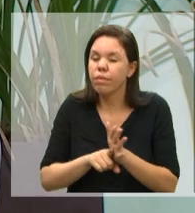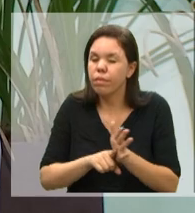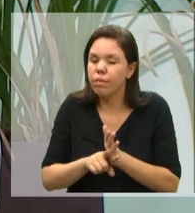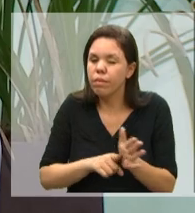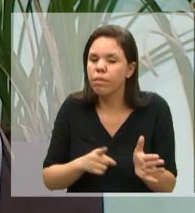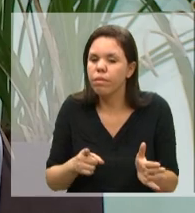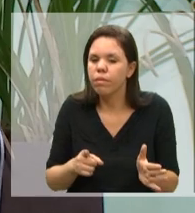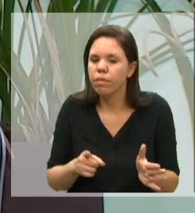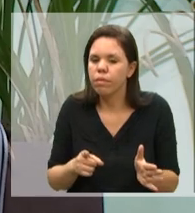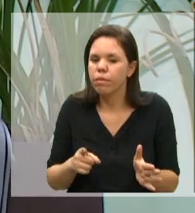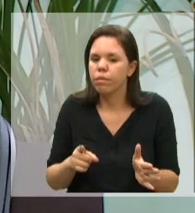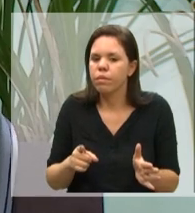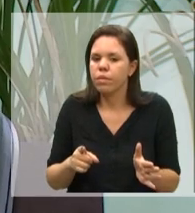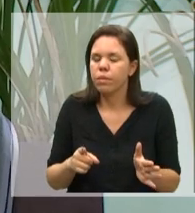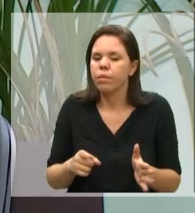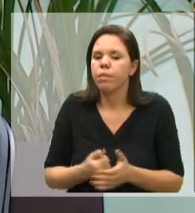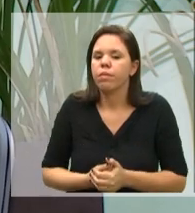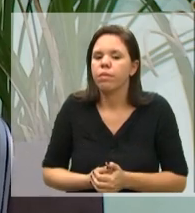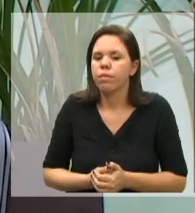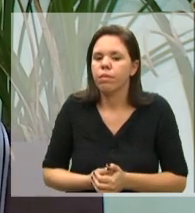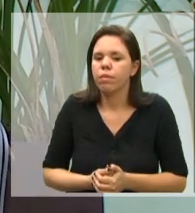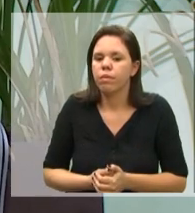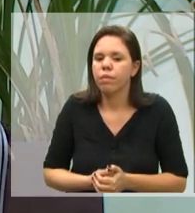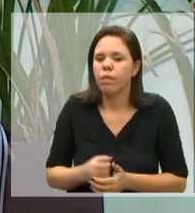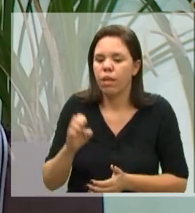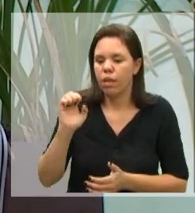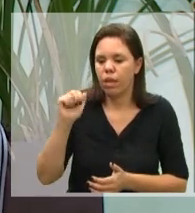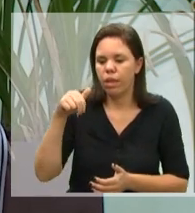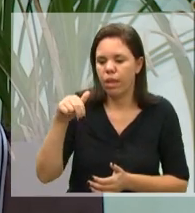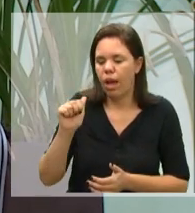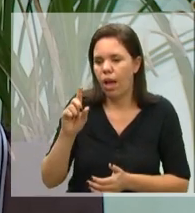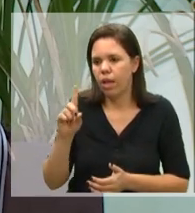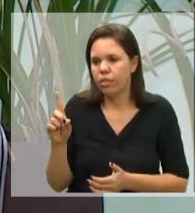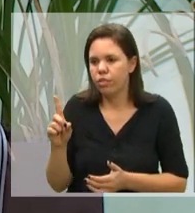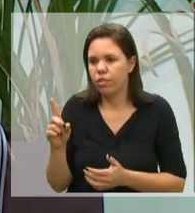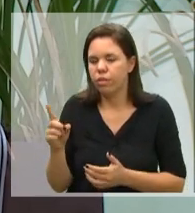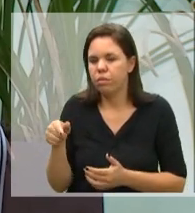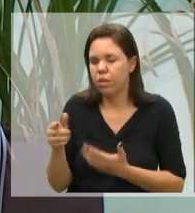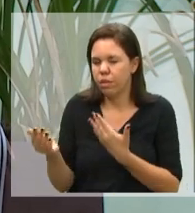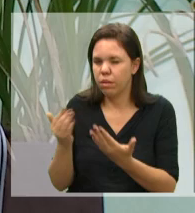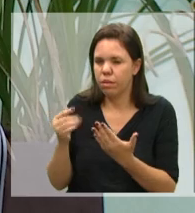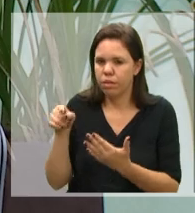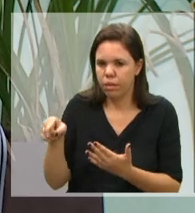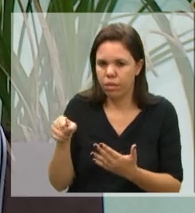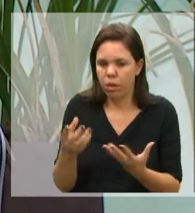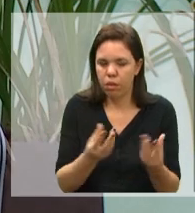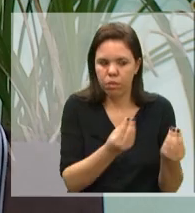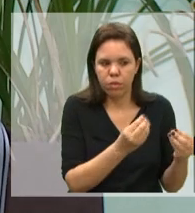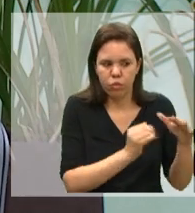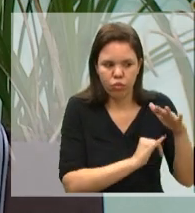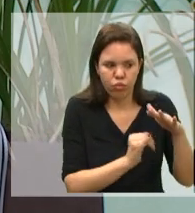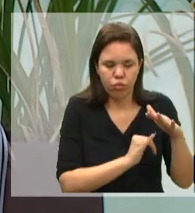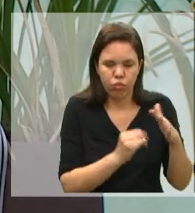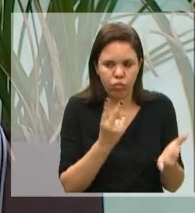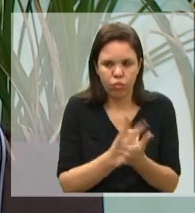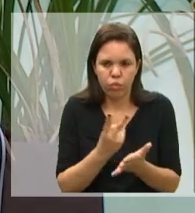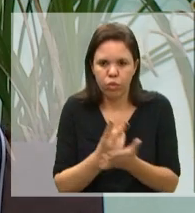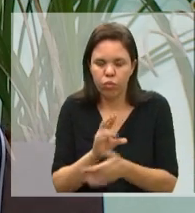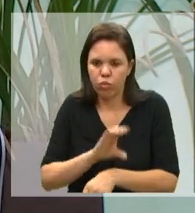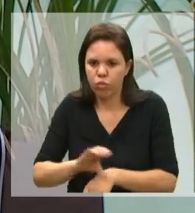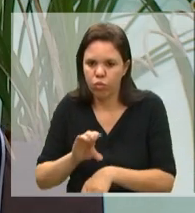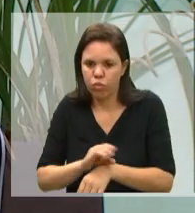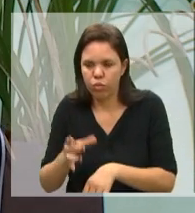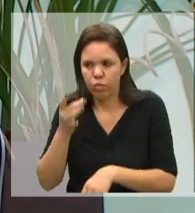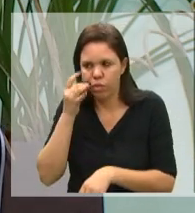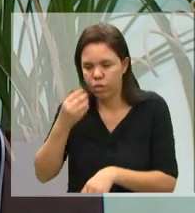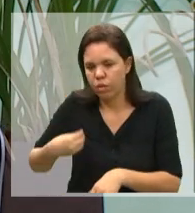régua do Exame Nacional de Avaliação do Desempenho do Estudante, o ENAD, em muitas instituições, o mesmo curso presencial e o mesmo